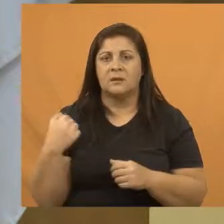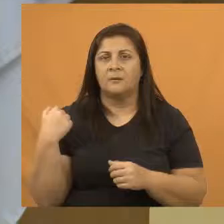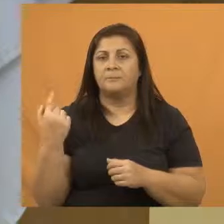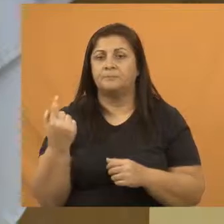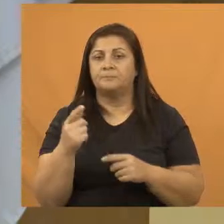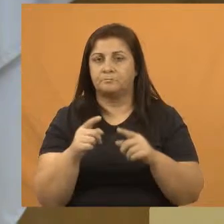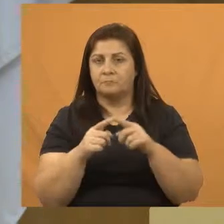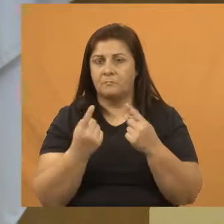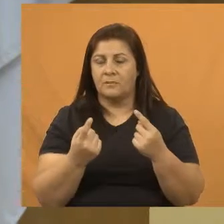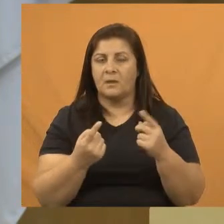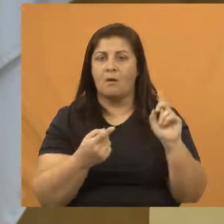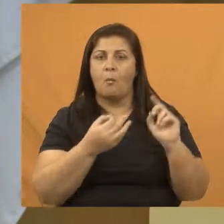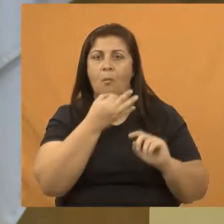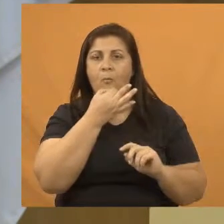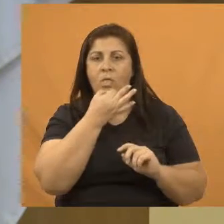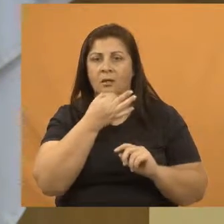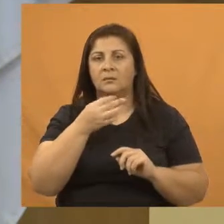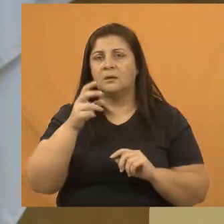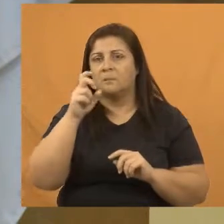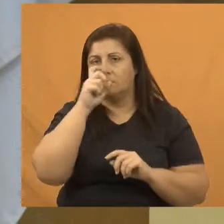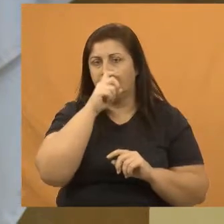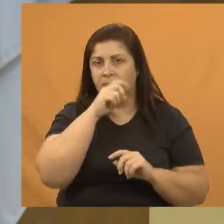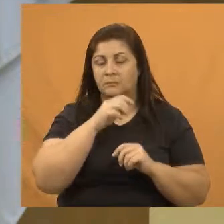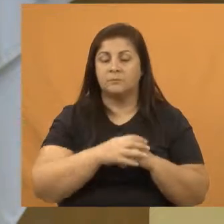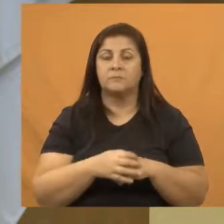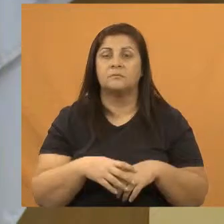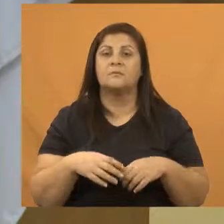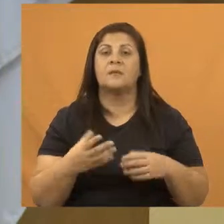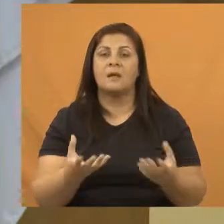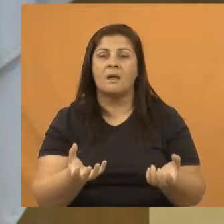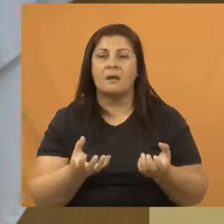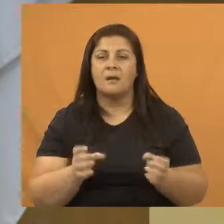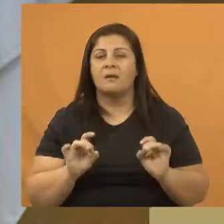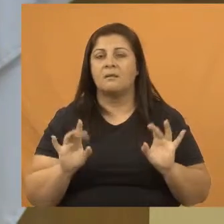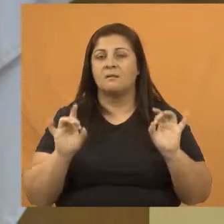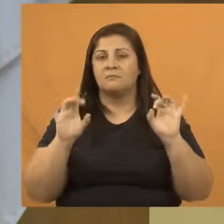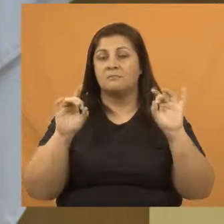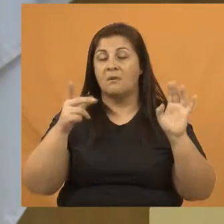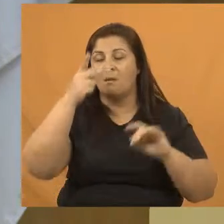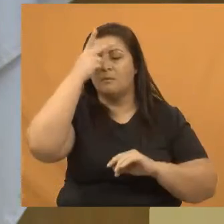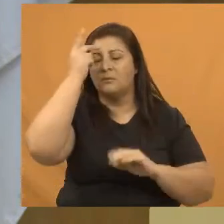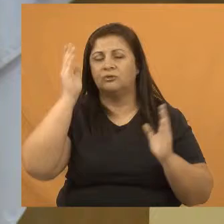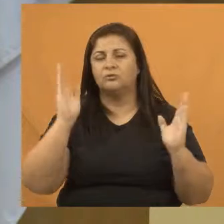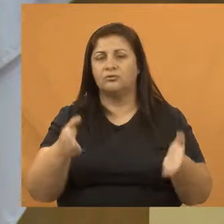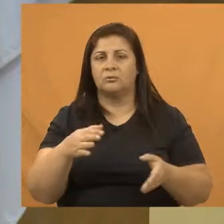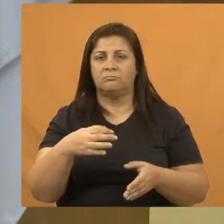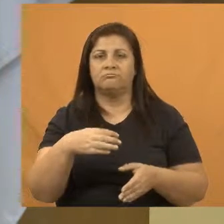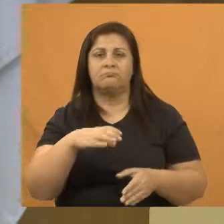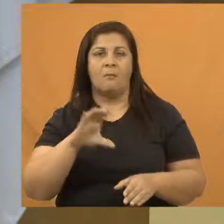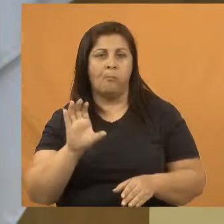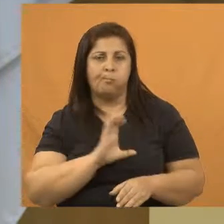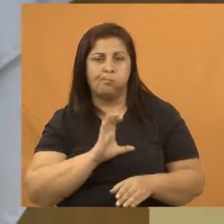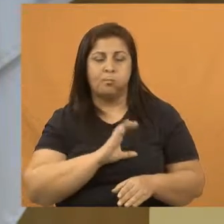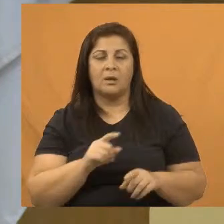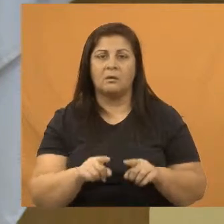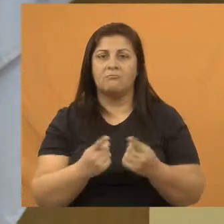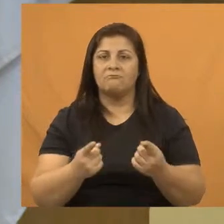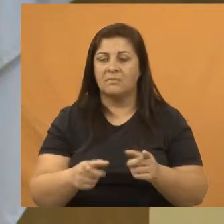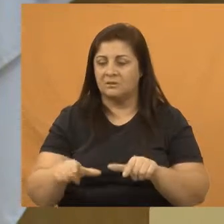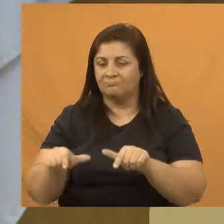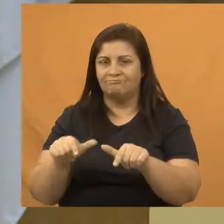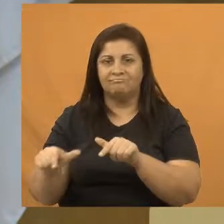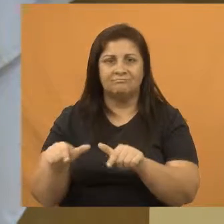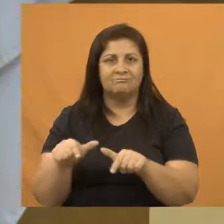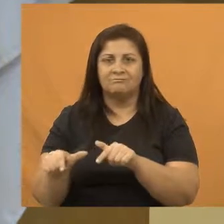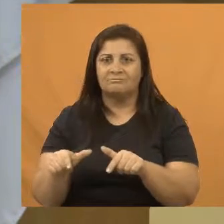mentira. Nós sabemos que o que eles querem é manter o privilégio daqueles que já têm muito dinheiro, enquanto a classe trabalhadora brasileira hoje